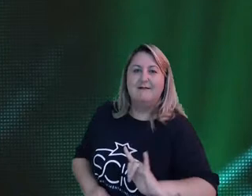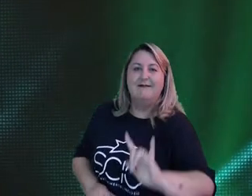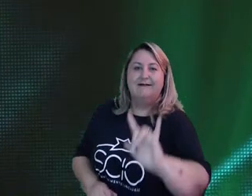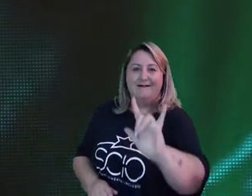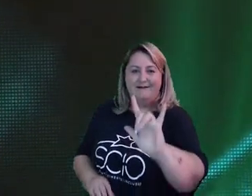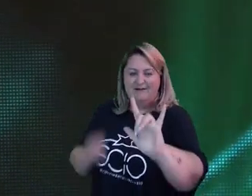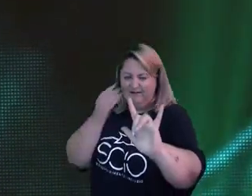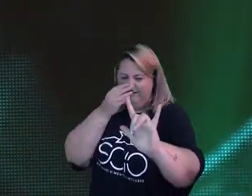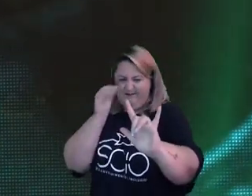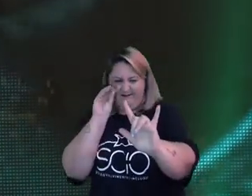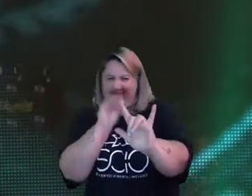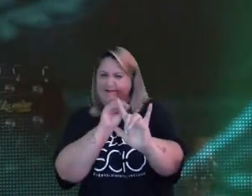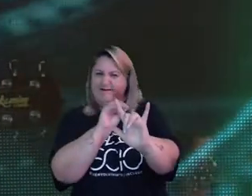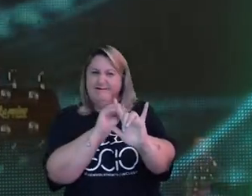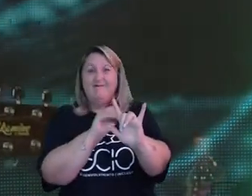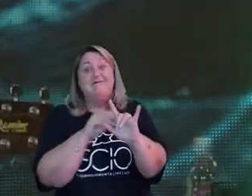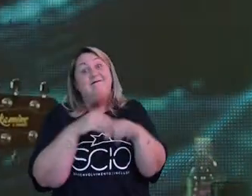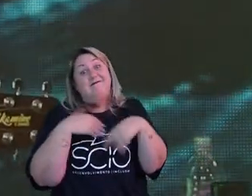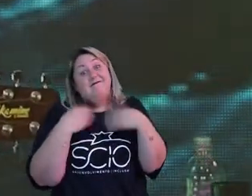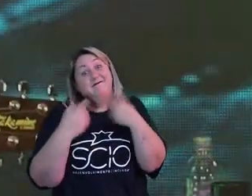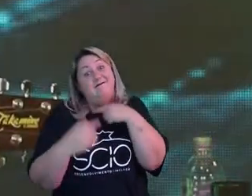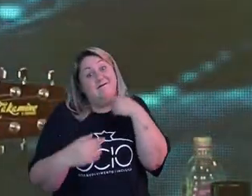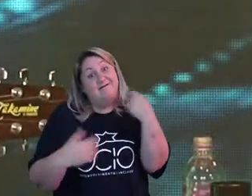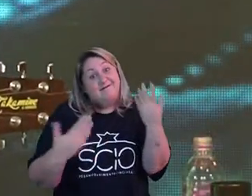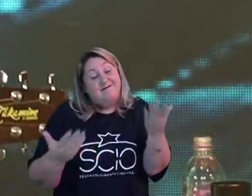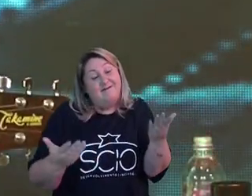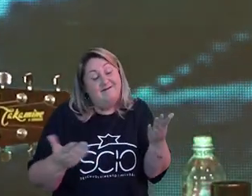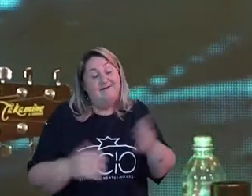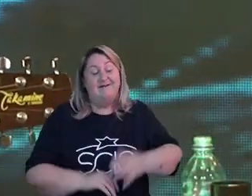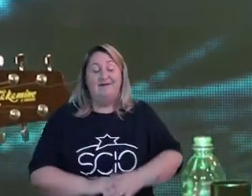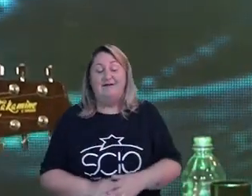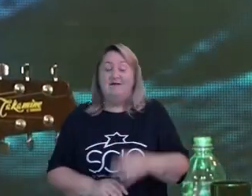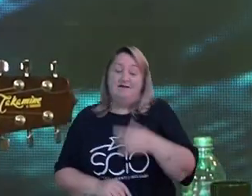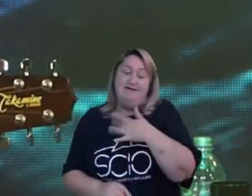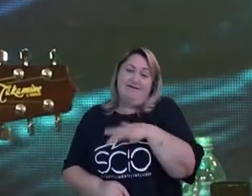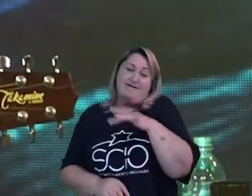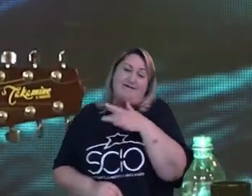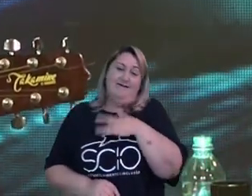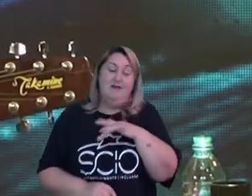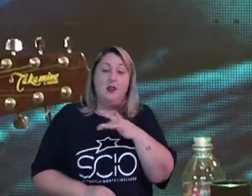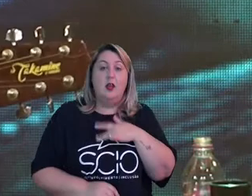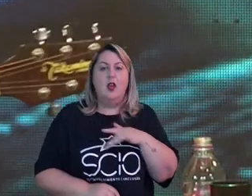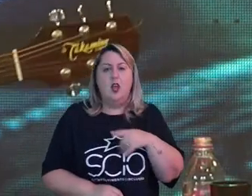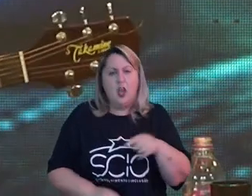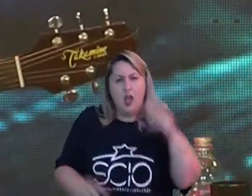Desfeito meu amor, que pena, que pena.